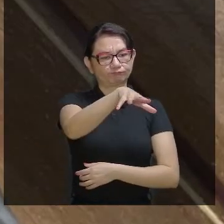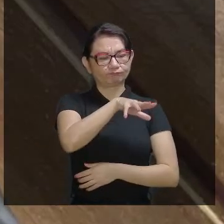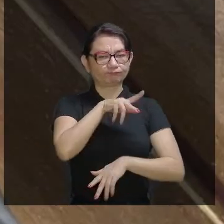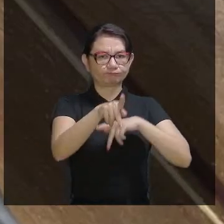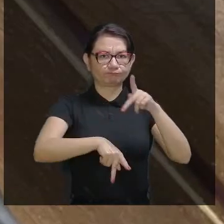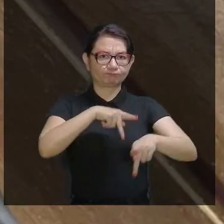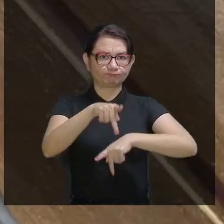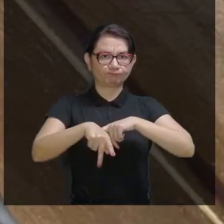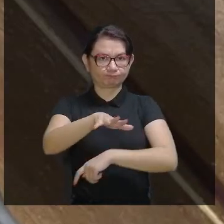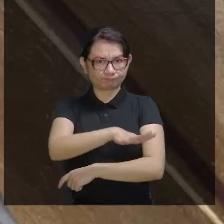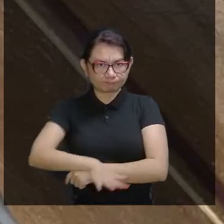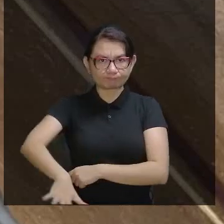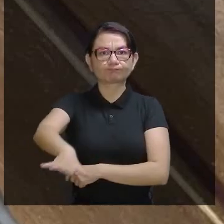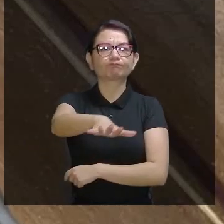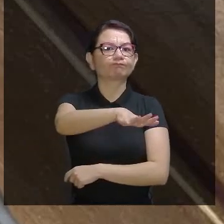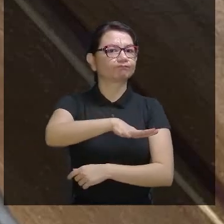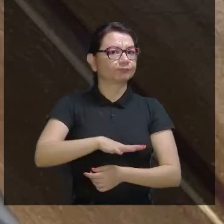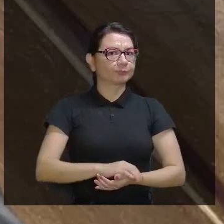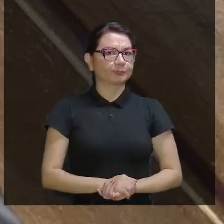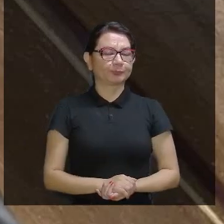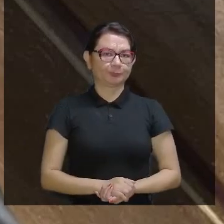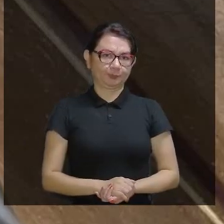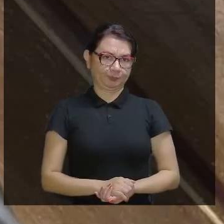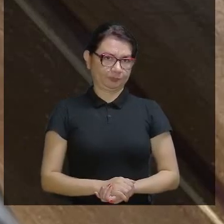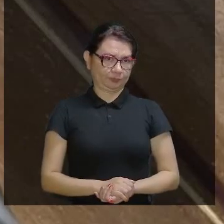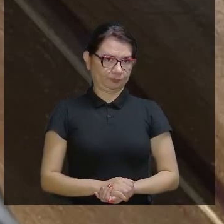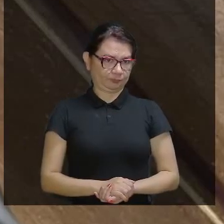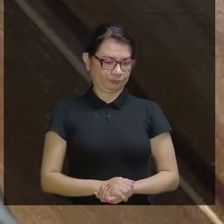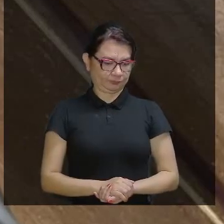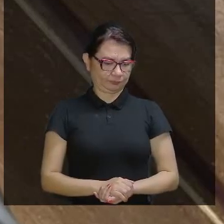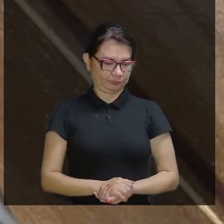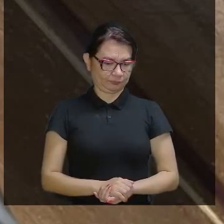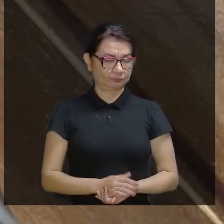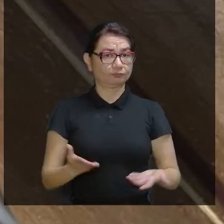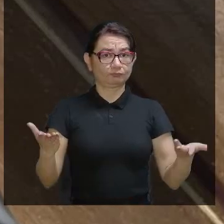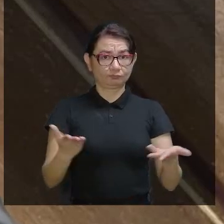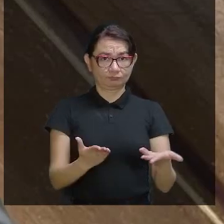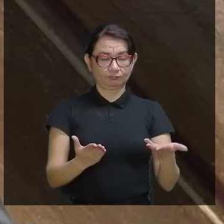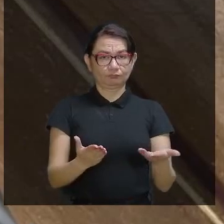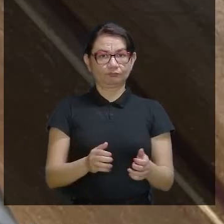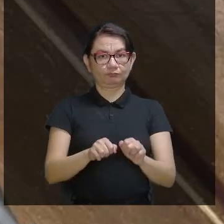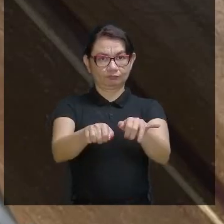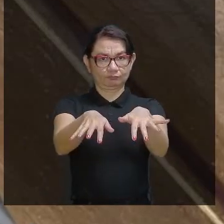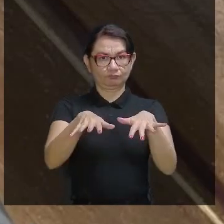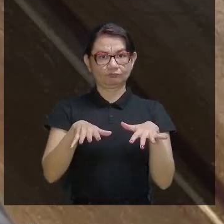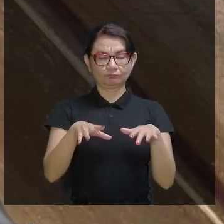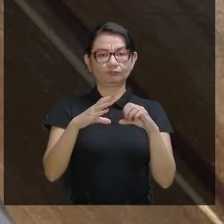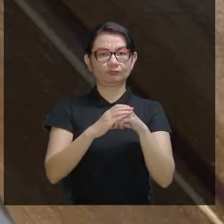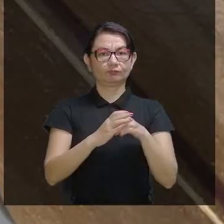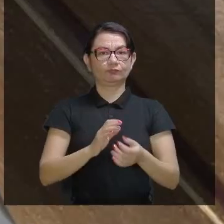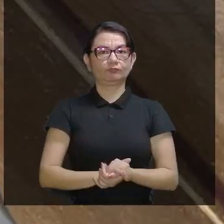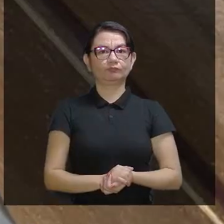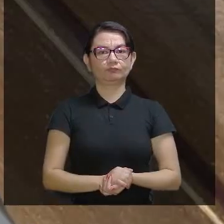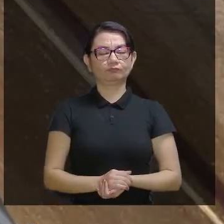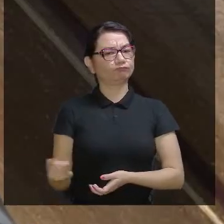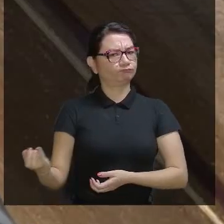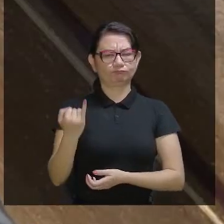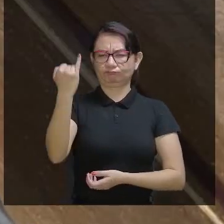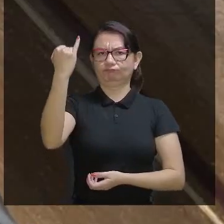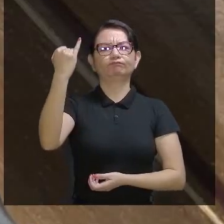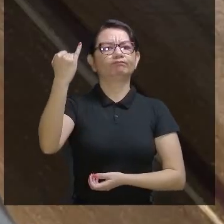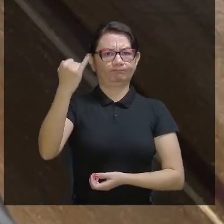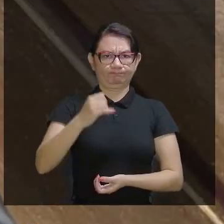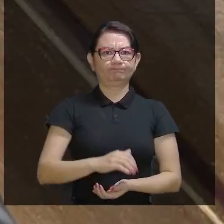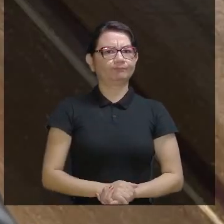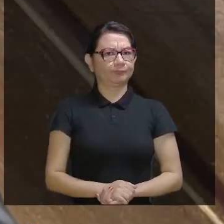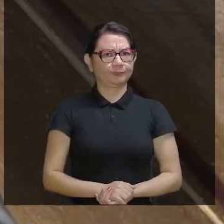populações, de acordo com os seus segmentos. E hoje o que vimos no plenário é algo expressivo, significativo e